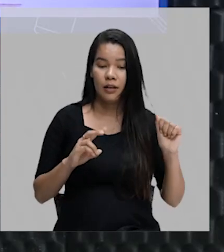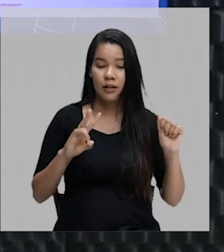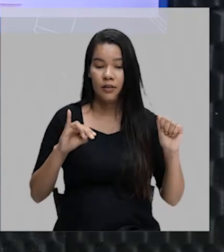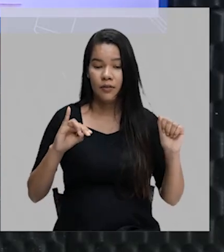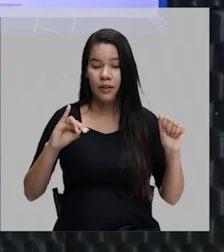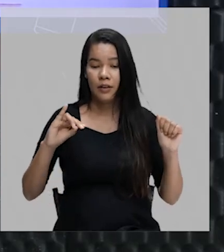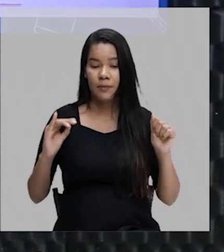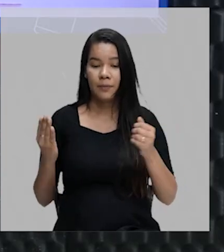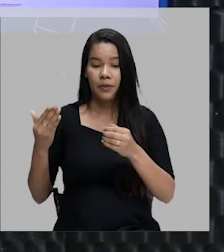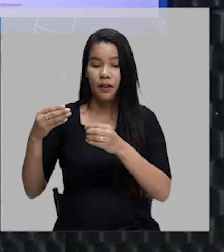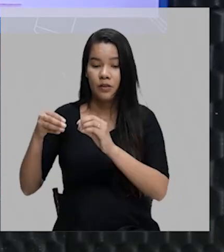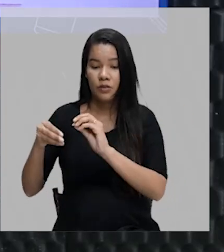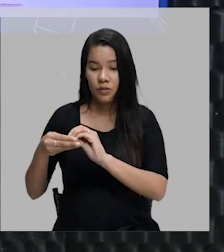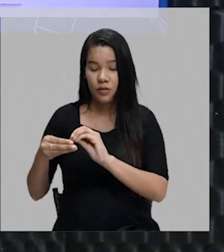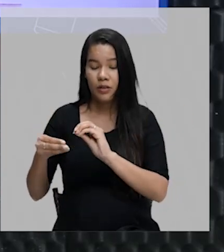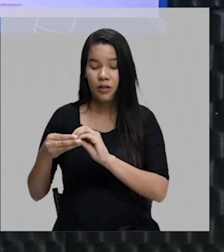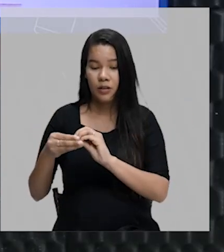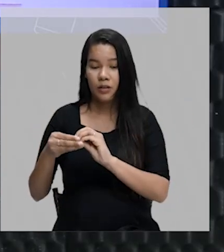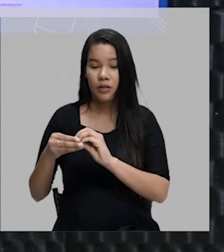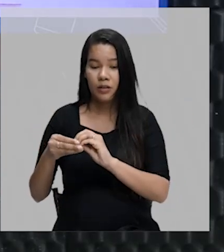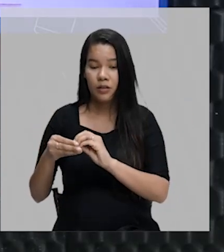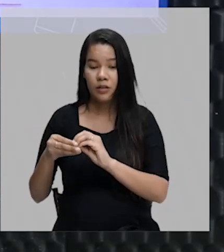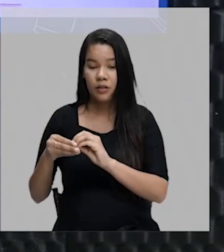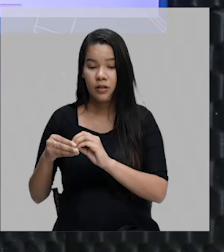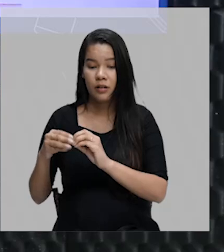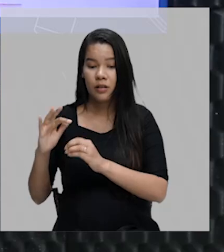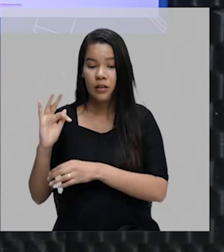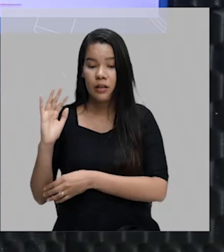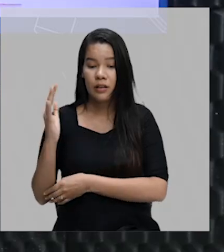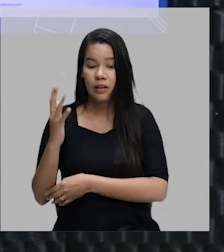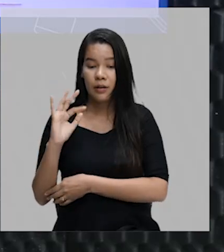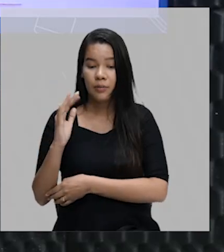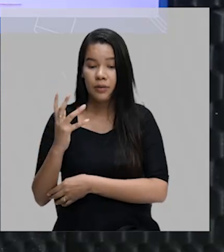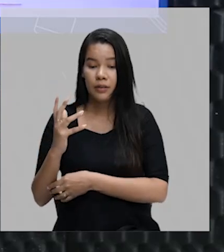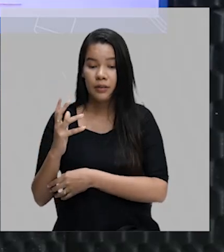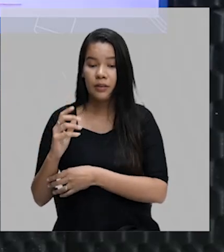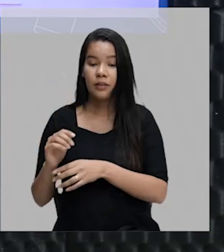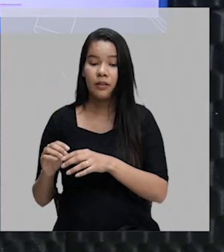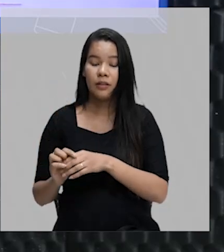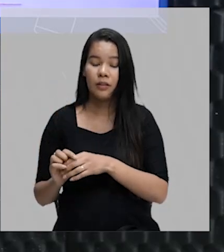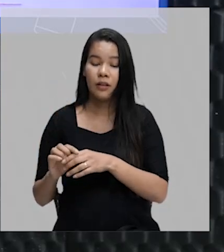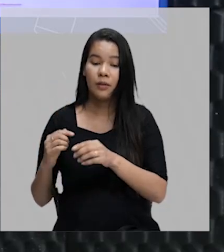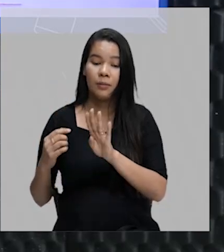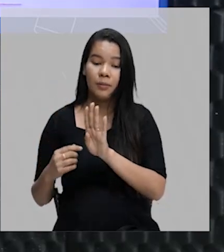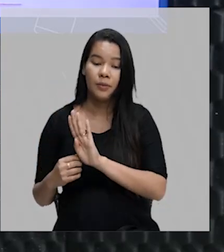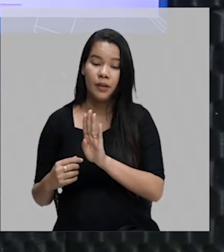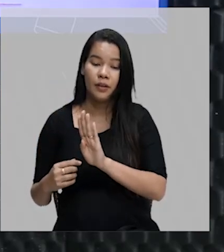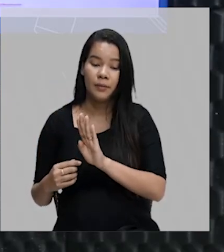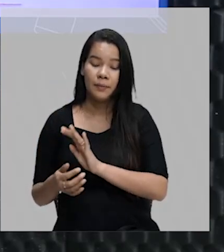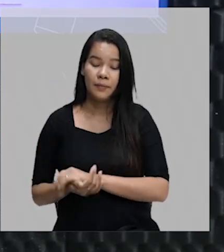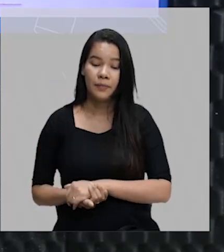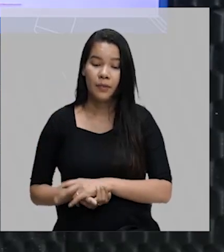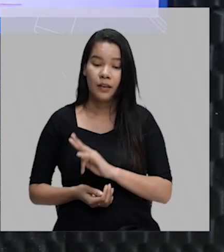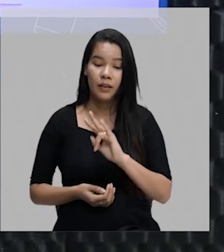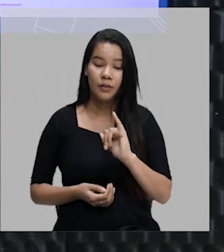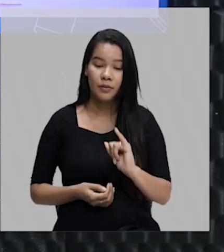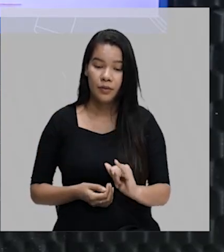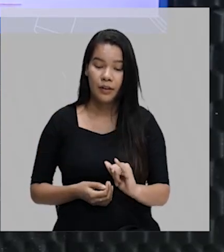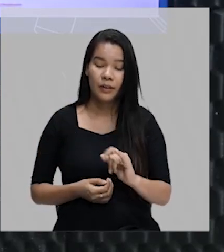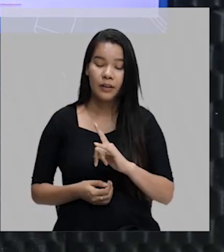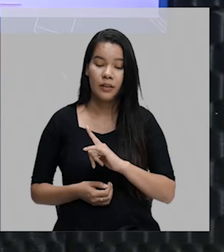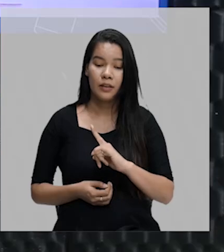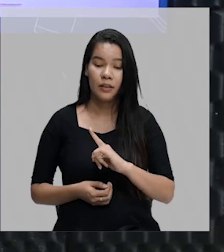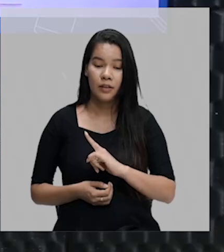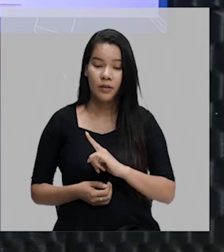pólen aqui na flor da planta da linhagem B. Essa planta da linhagem B, ela vai